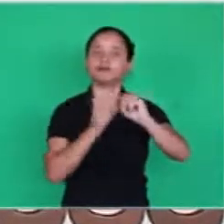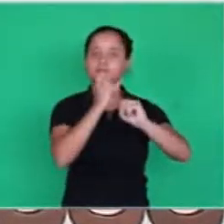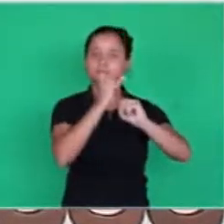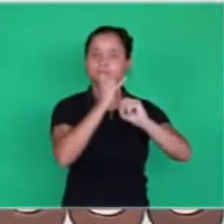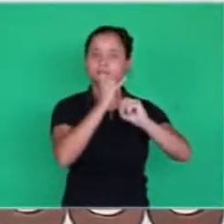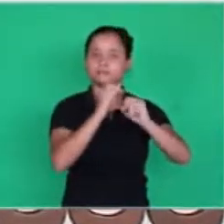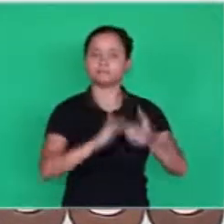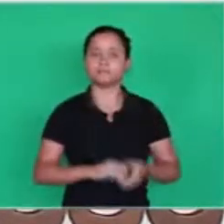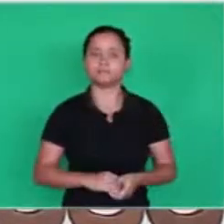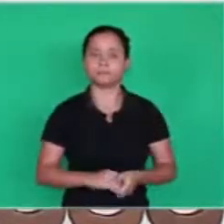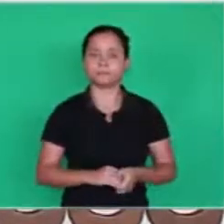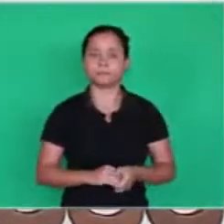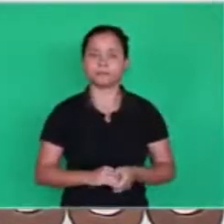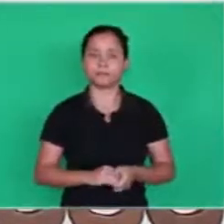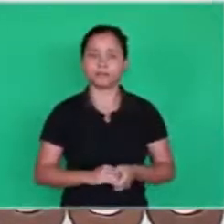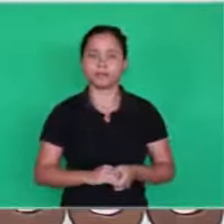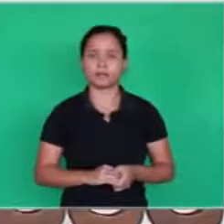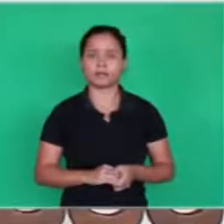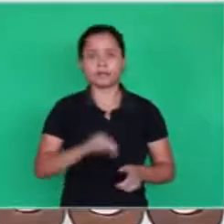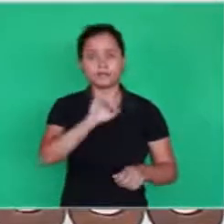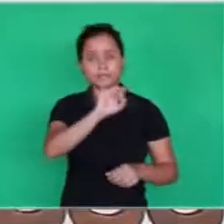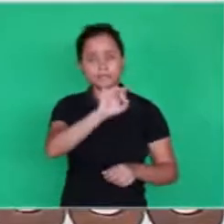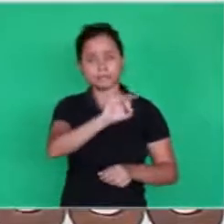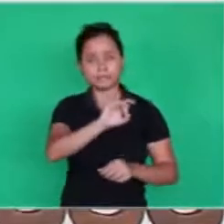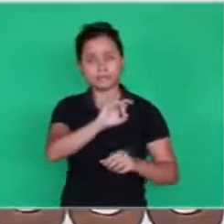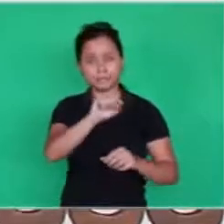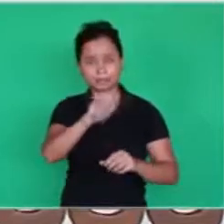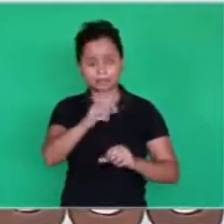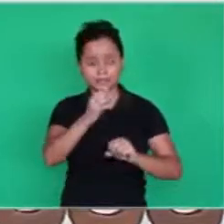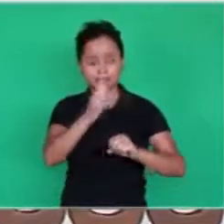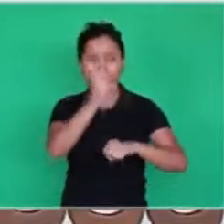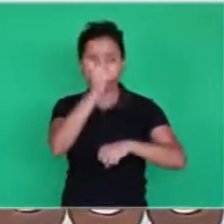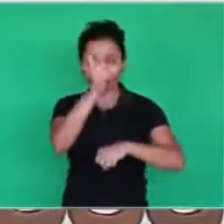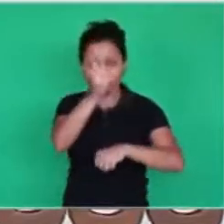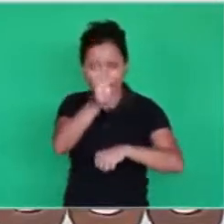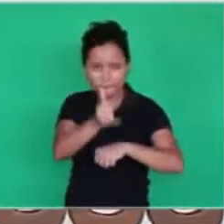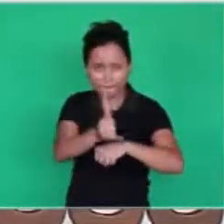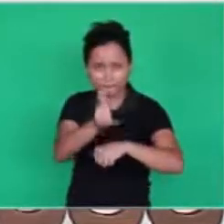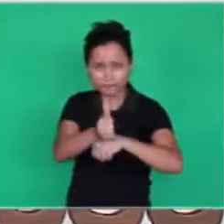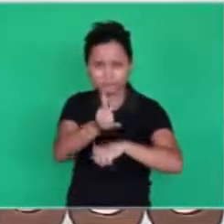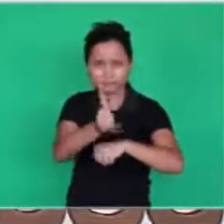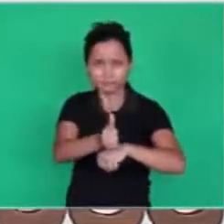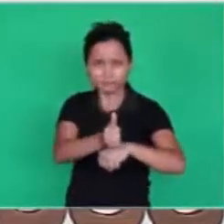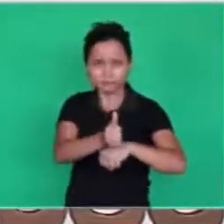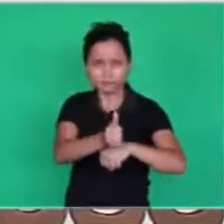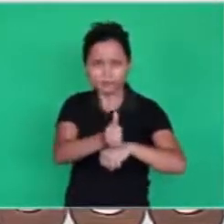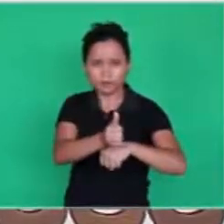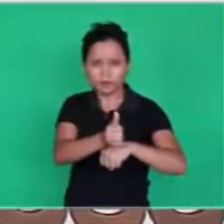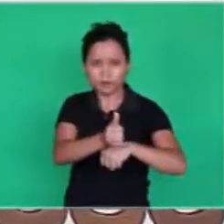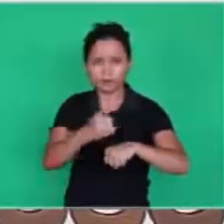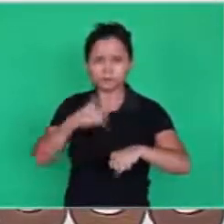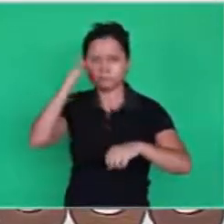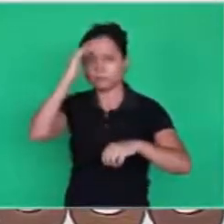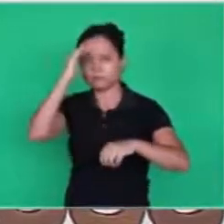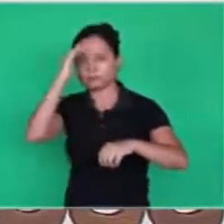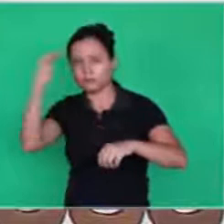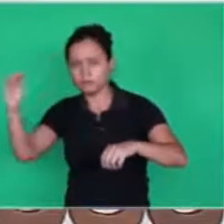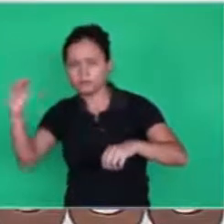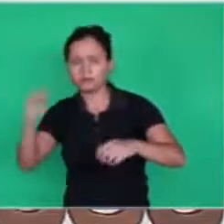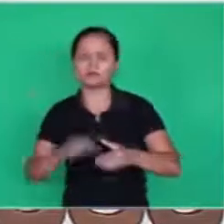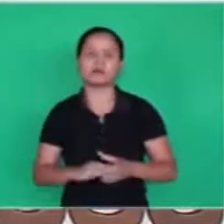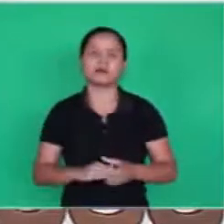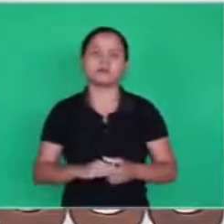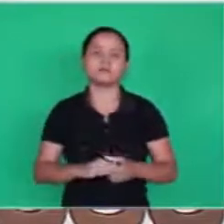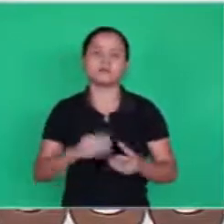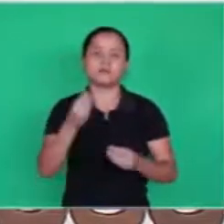metal obedece a um tipo de grade. Então, a cúbica,